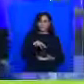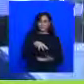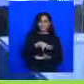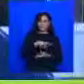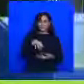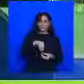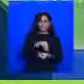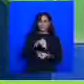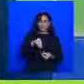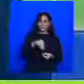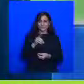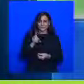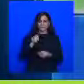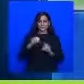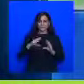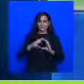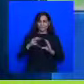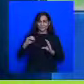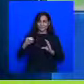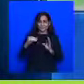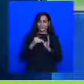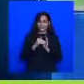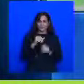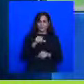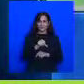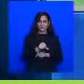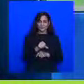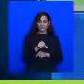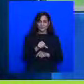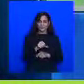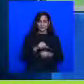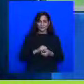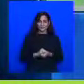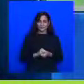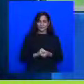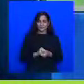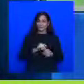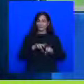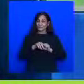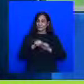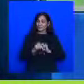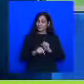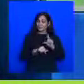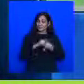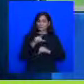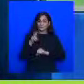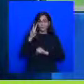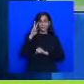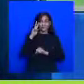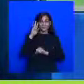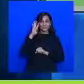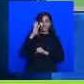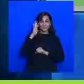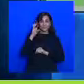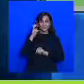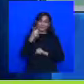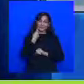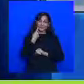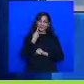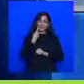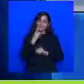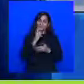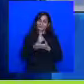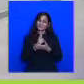Globo recarregado, embaralhando 10 bolas numeradas de 0 a 9. Super 7 com sorteios às segundas, quartas e